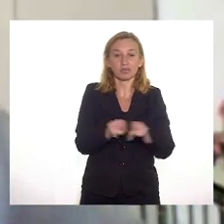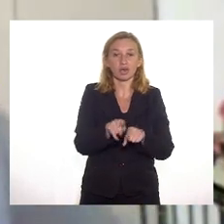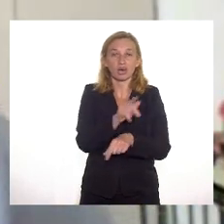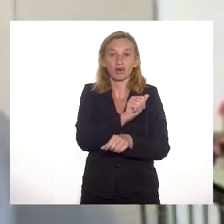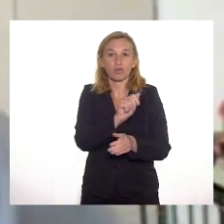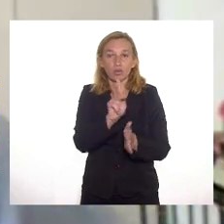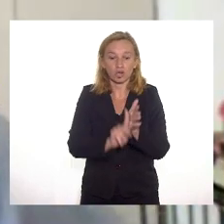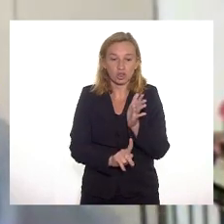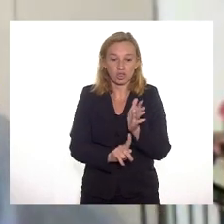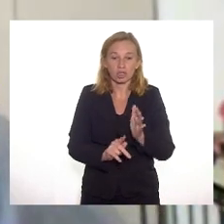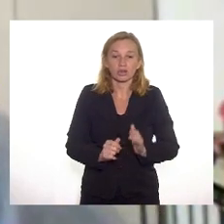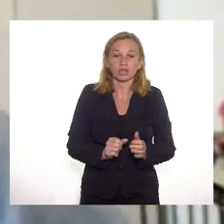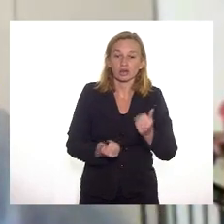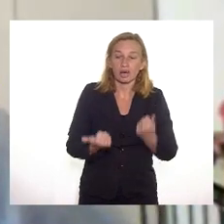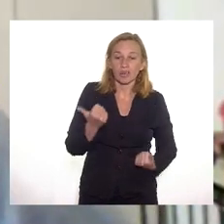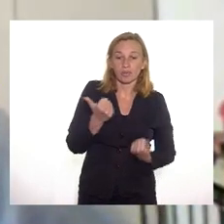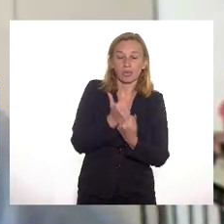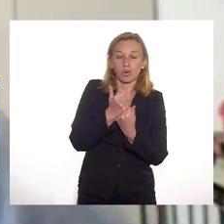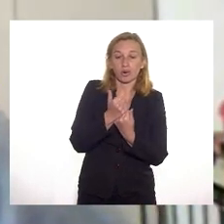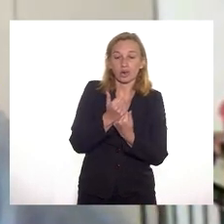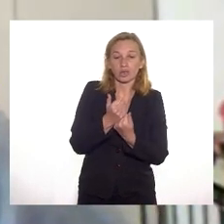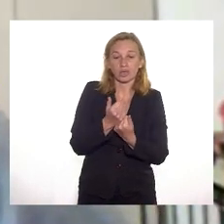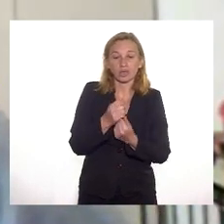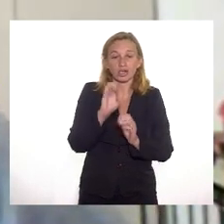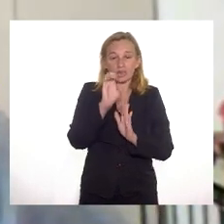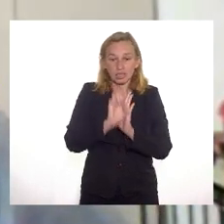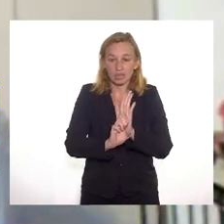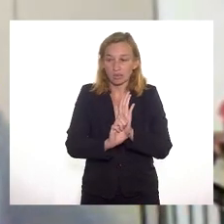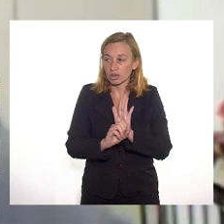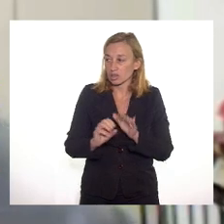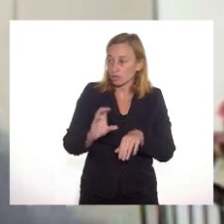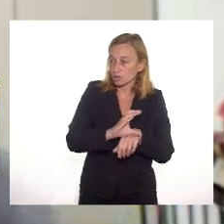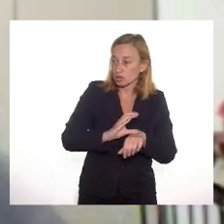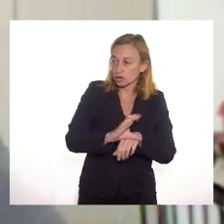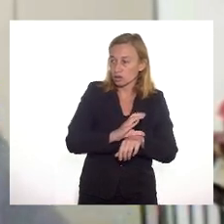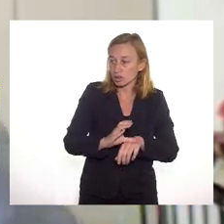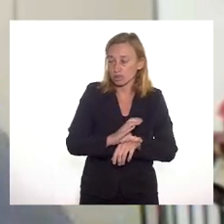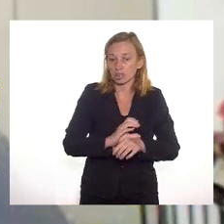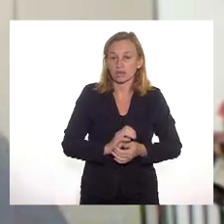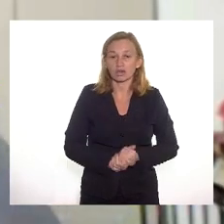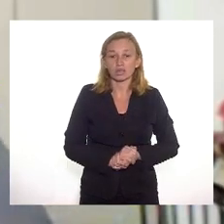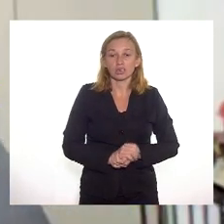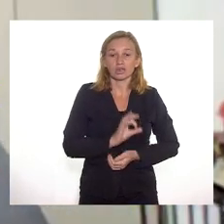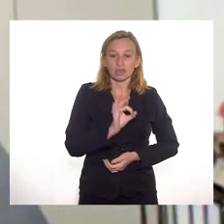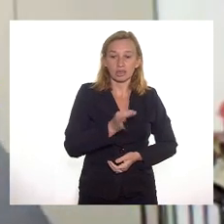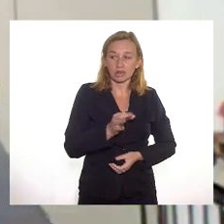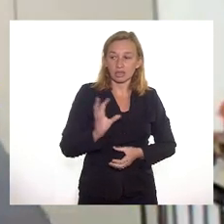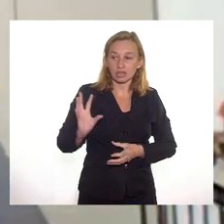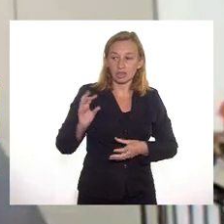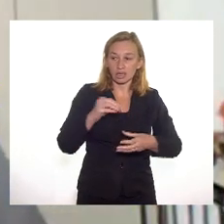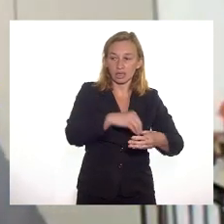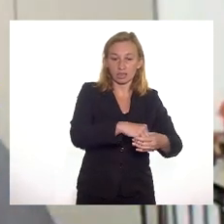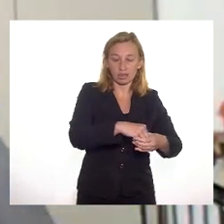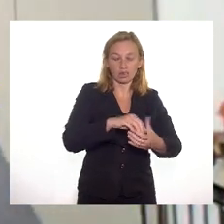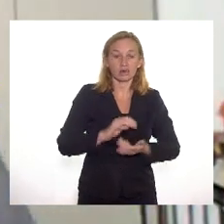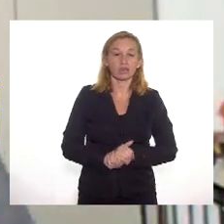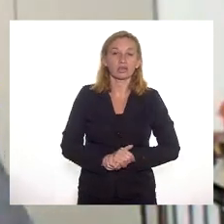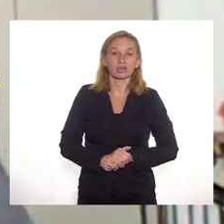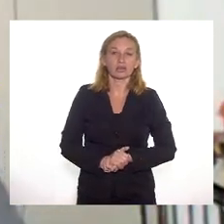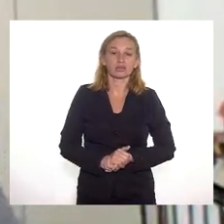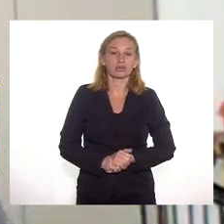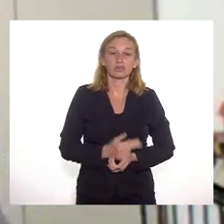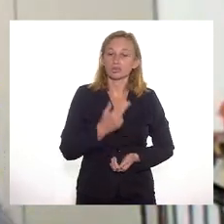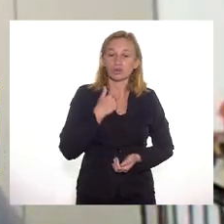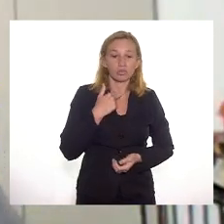projeto, apoia essa emenda constitucional, mas fazendo questão de reiterar, né, que